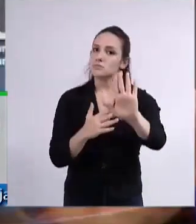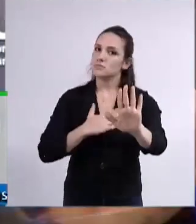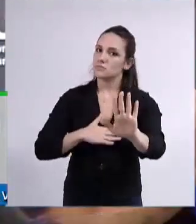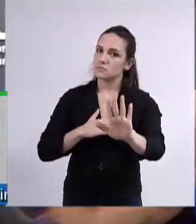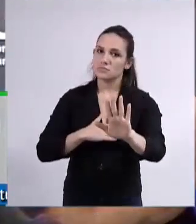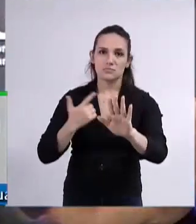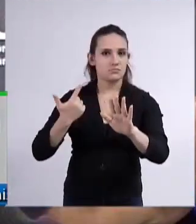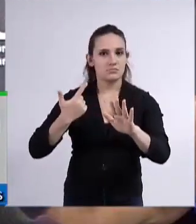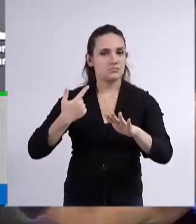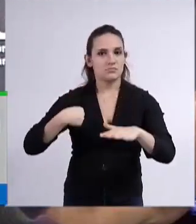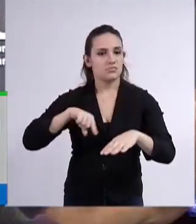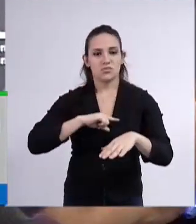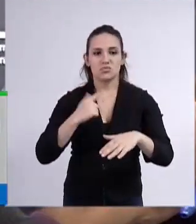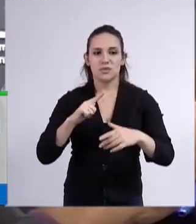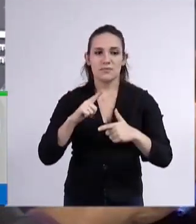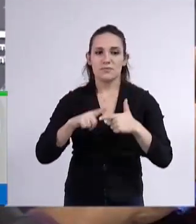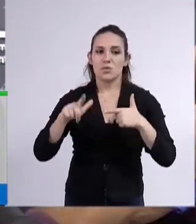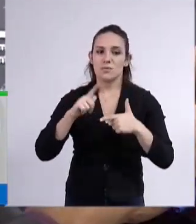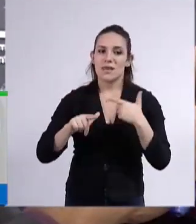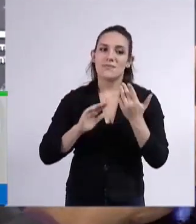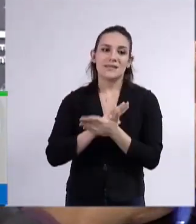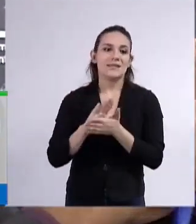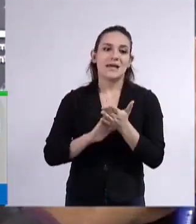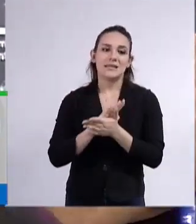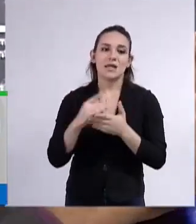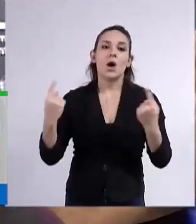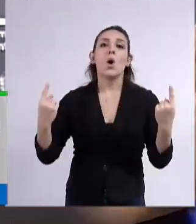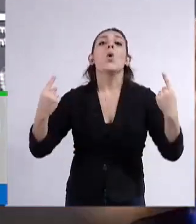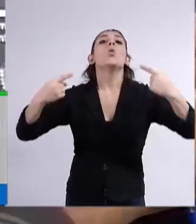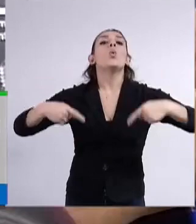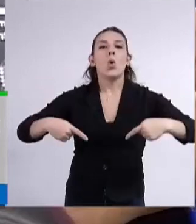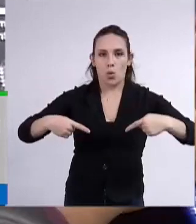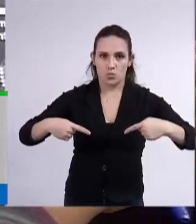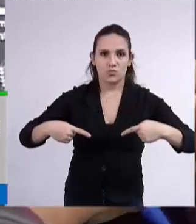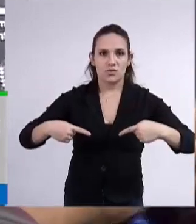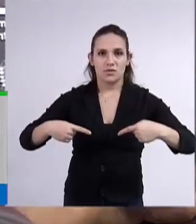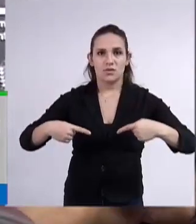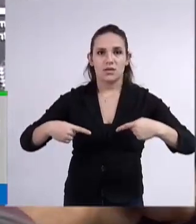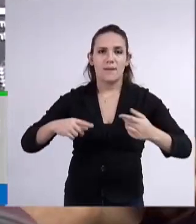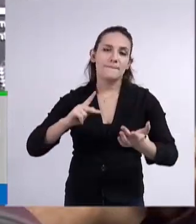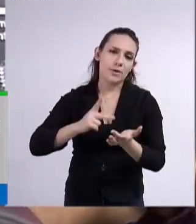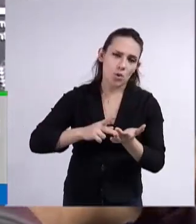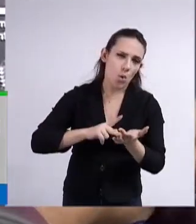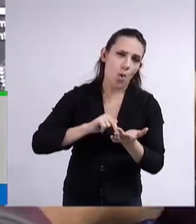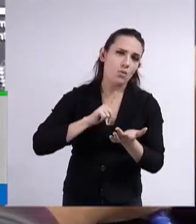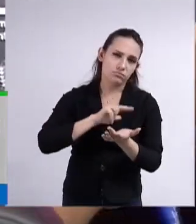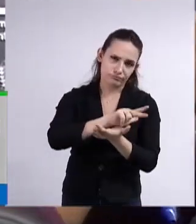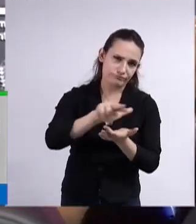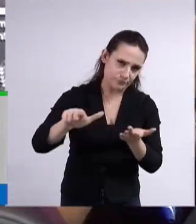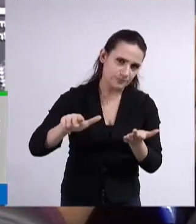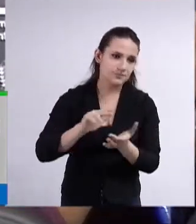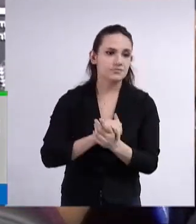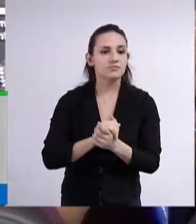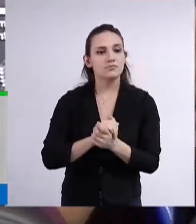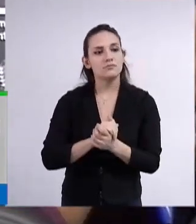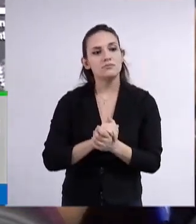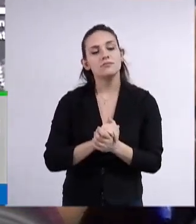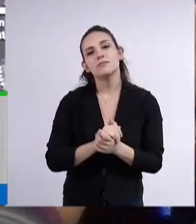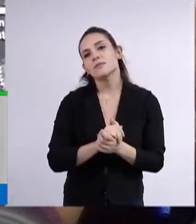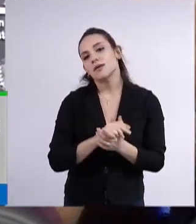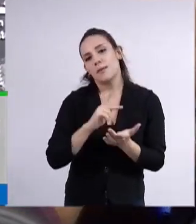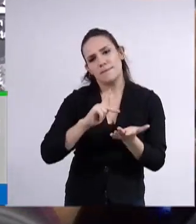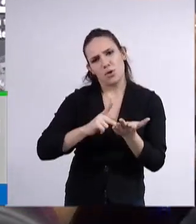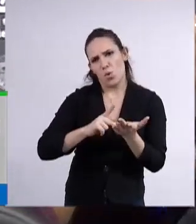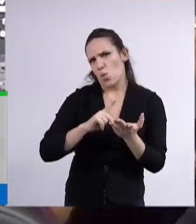órgão de proteção ou quem está exercendo a sua função. Mas o órgão de proteção de defesa do consumidor, como o